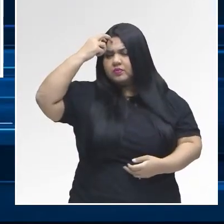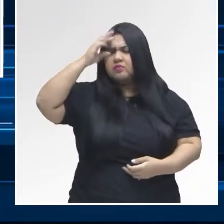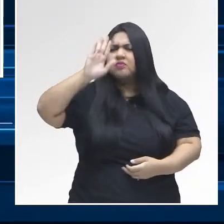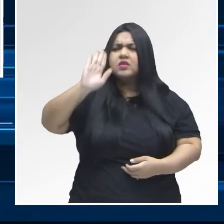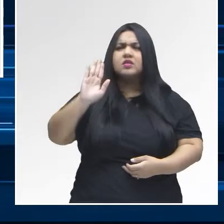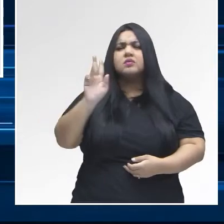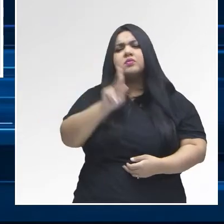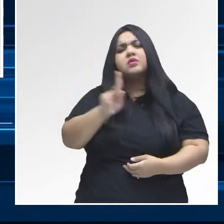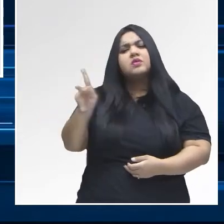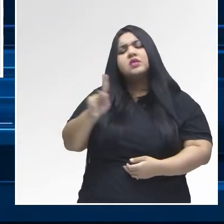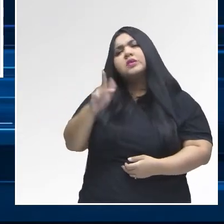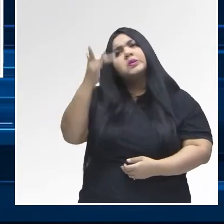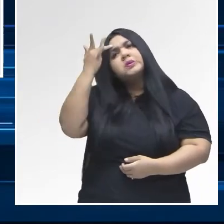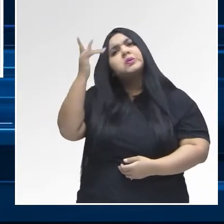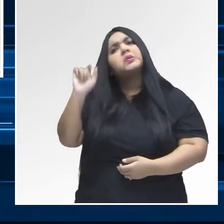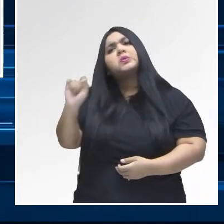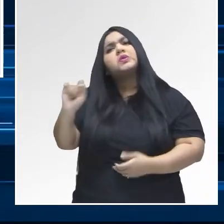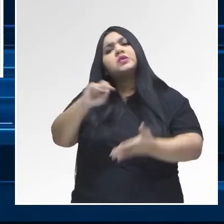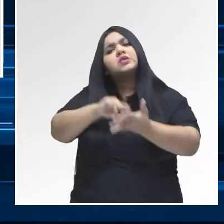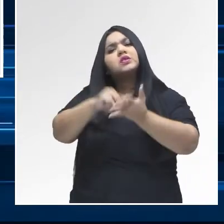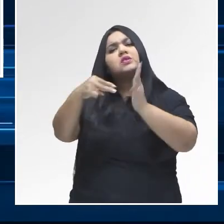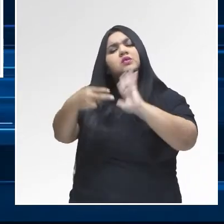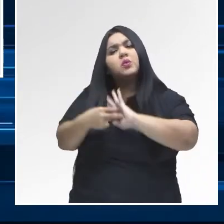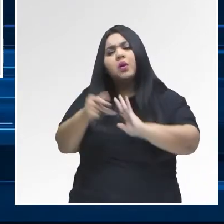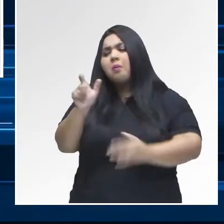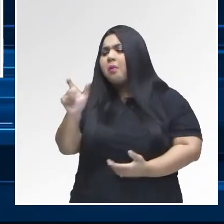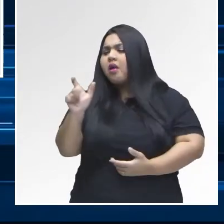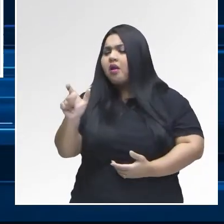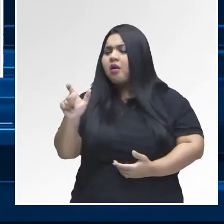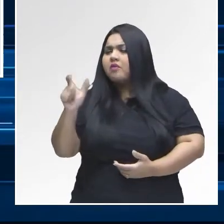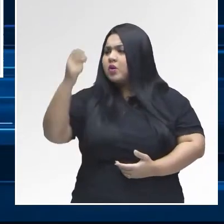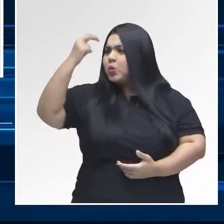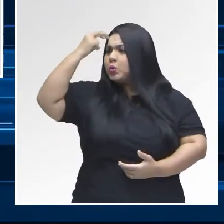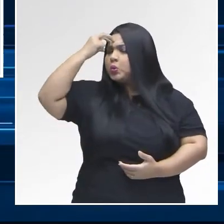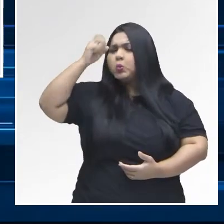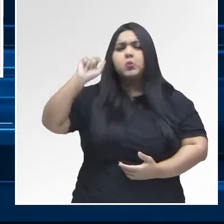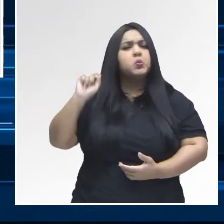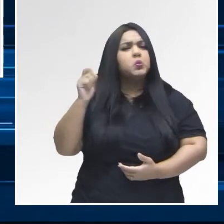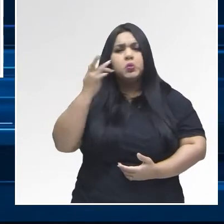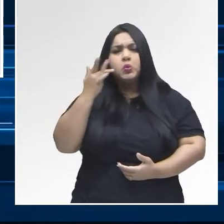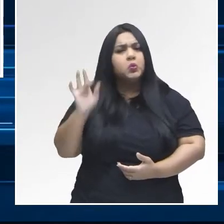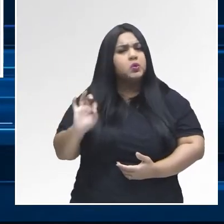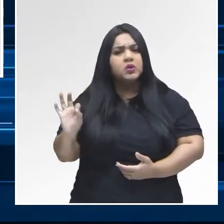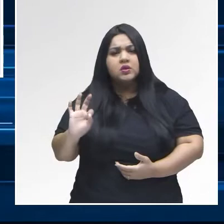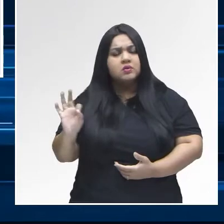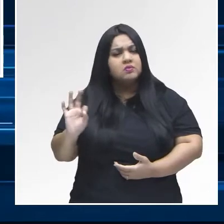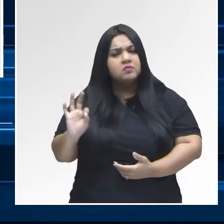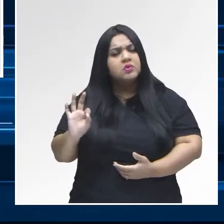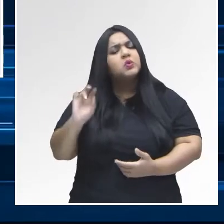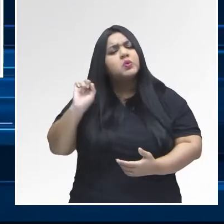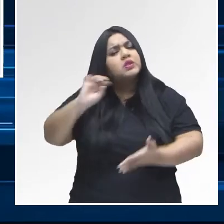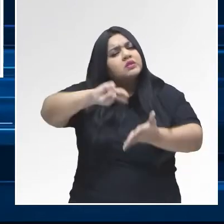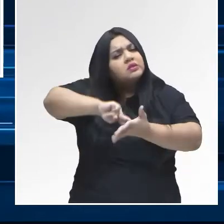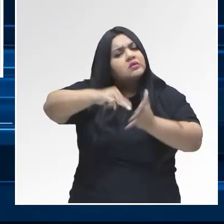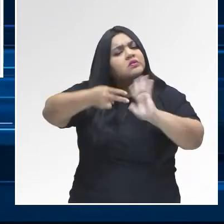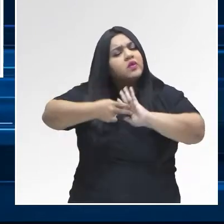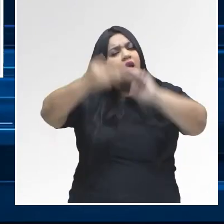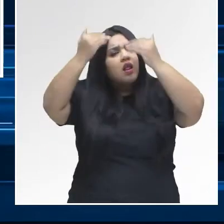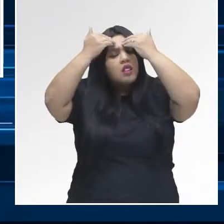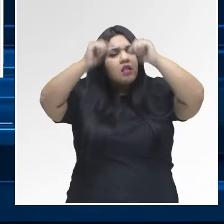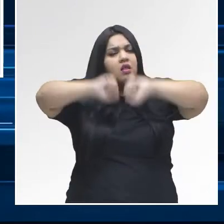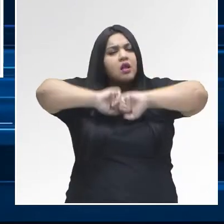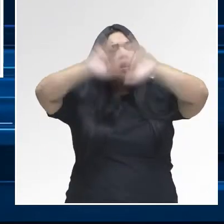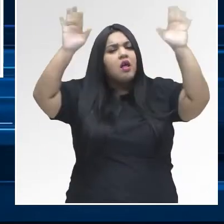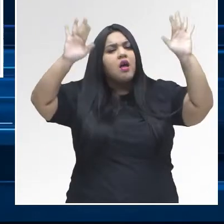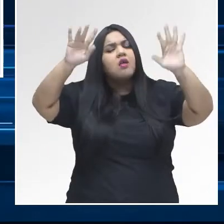professor, eu não sei o que quer dizer bem esse termo cultura. O que é cultura, professor, para o entendimento da gente hoje? Para eu